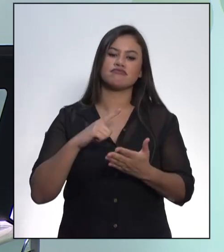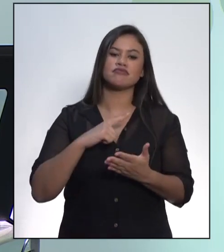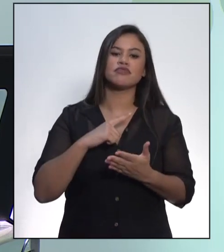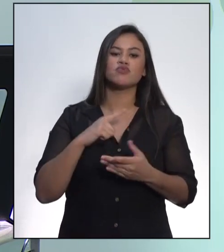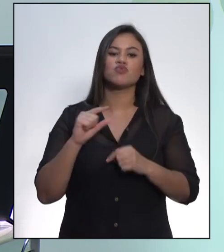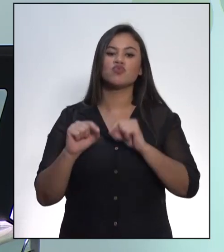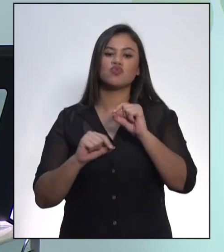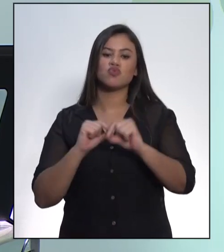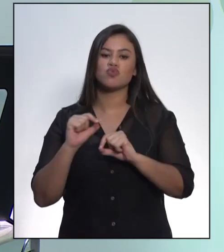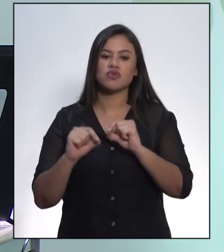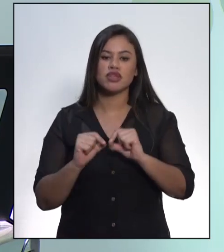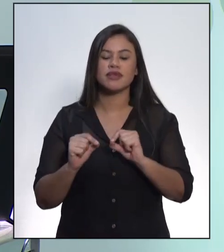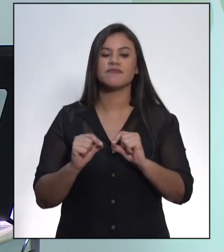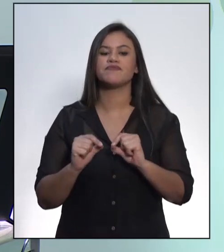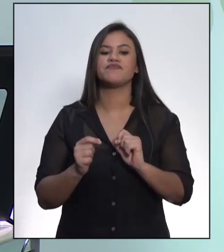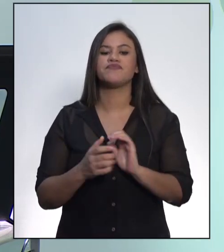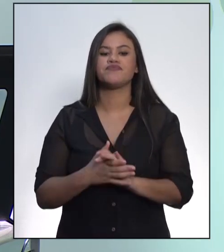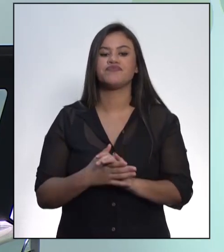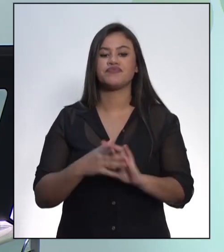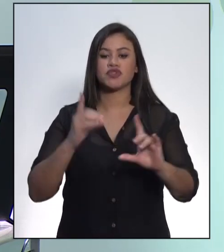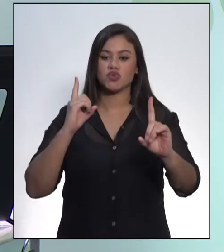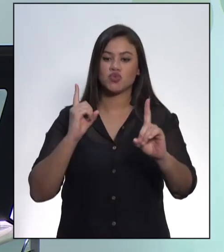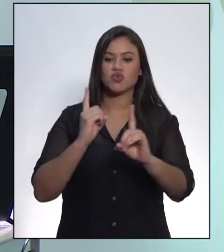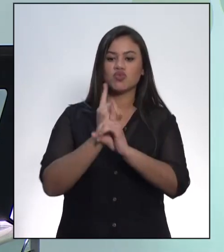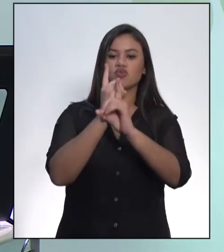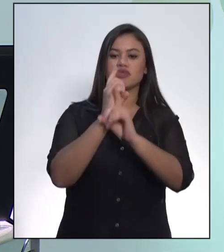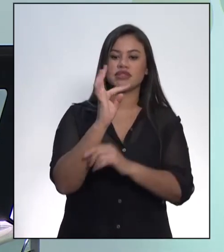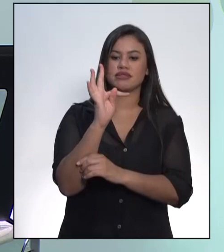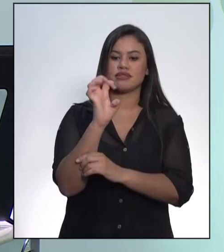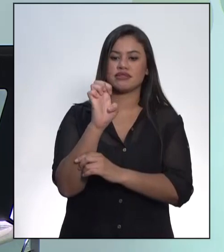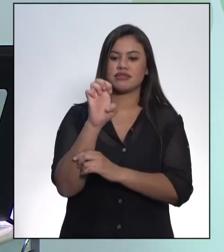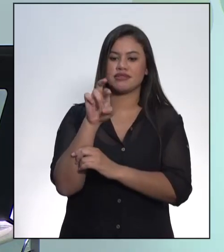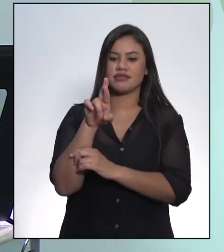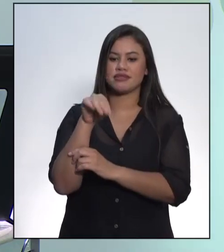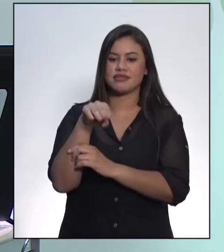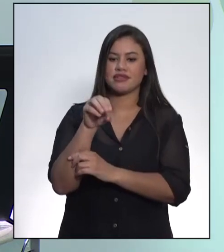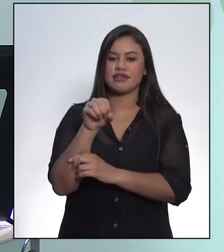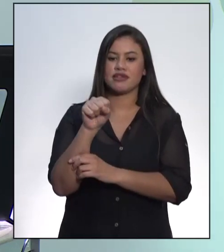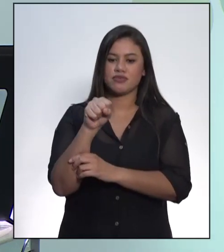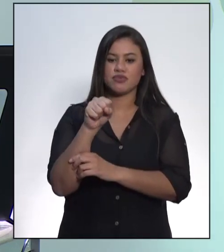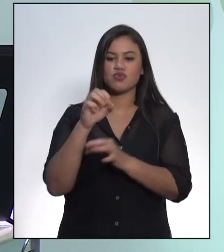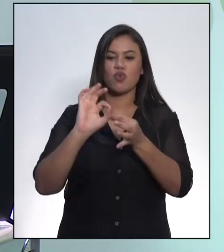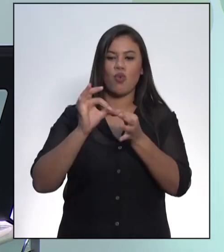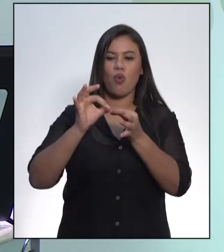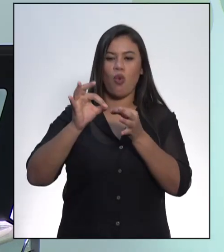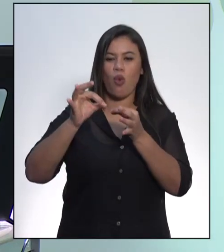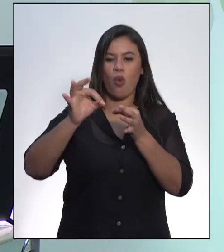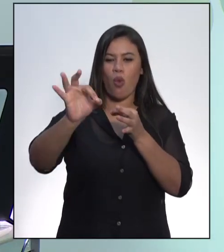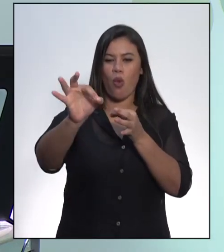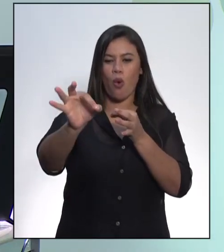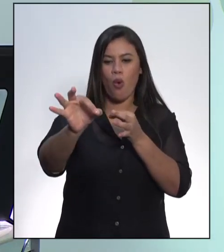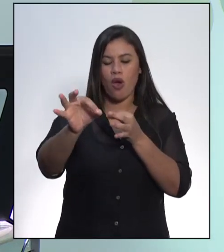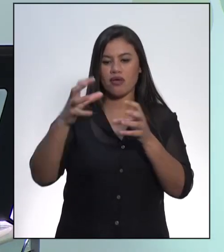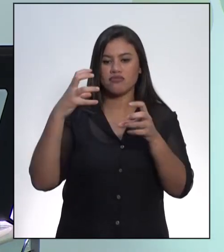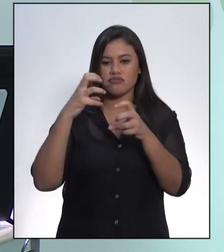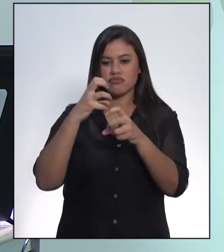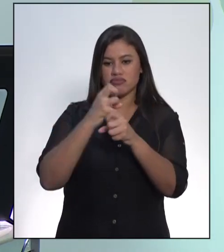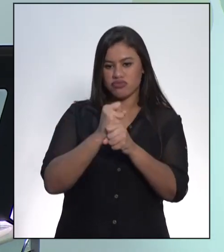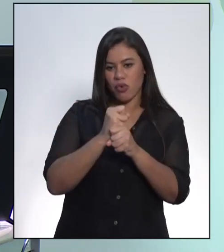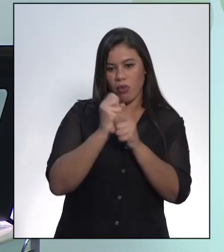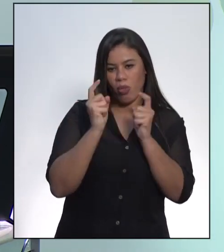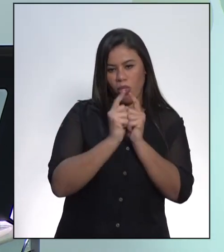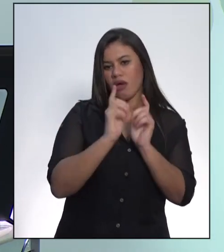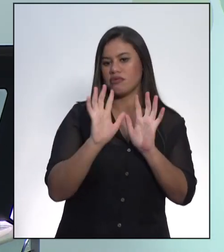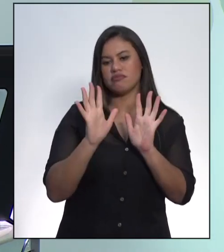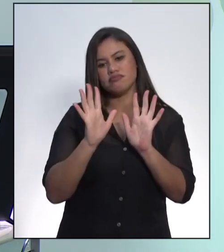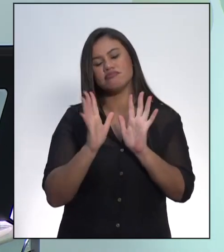aula, podemos identificar termos longes, sem ter que fazer a soma, muito curtos, Então, a